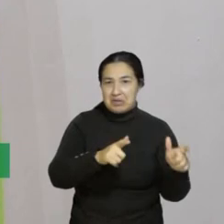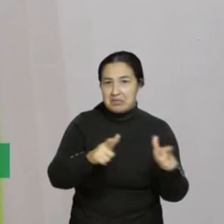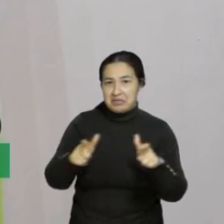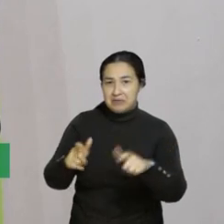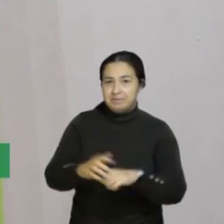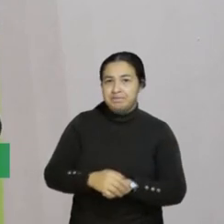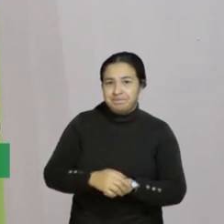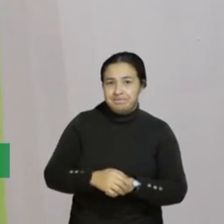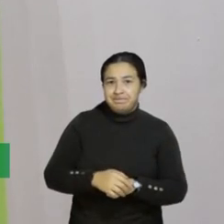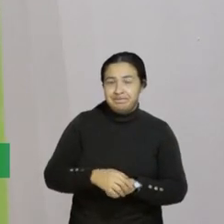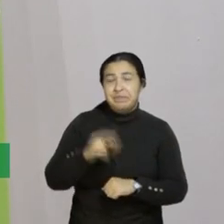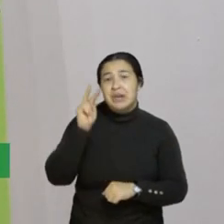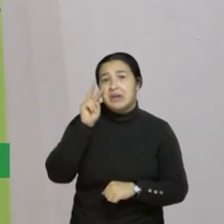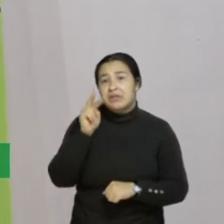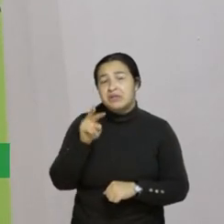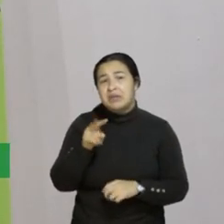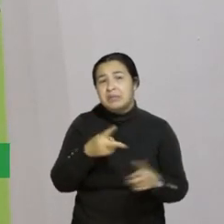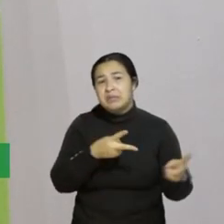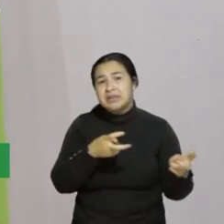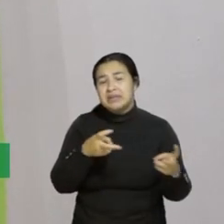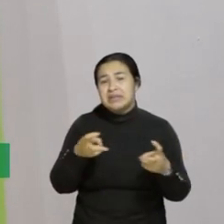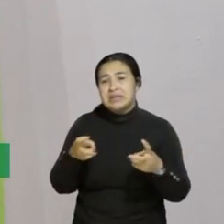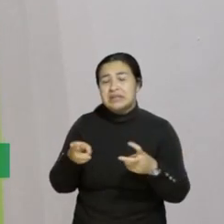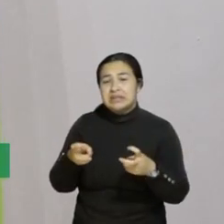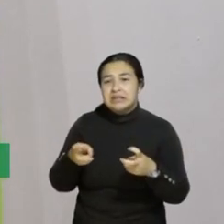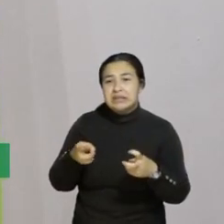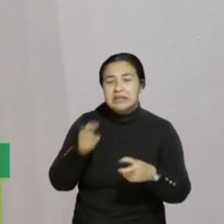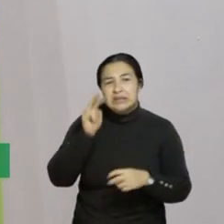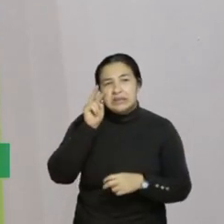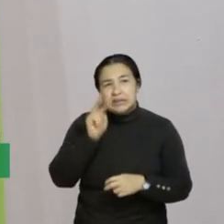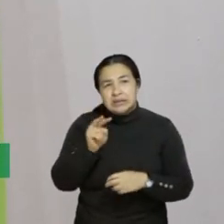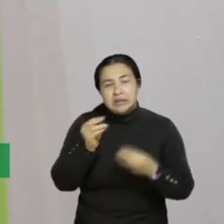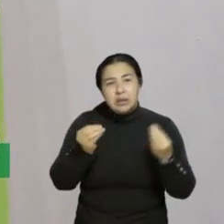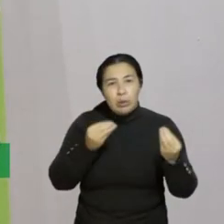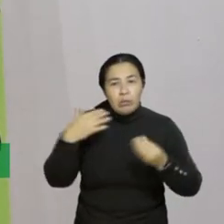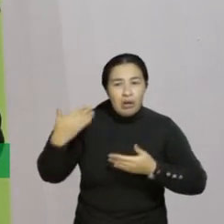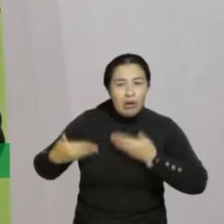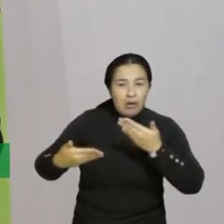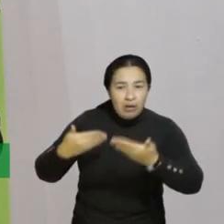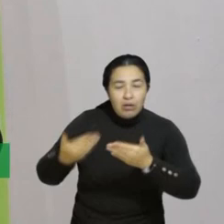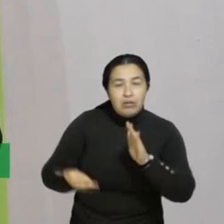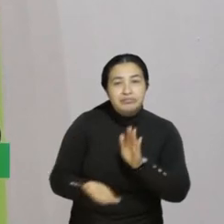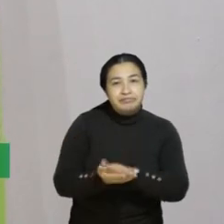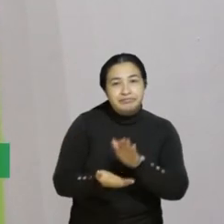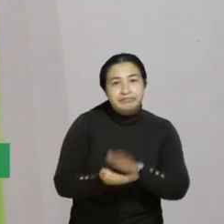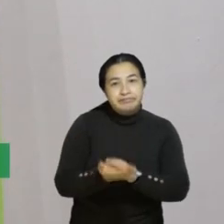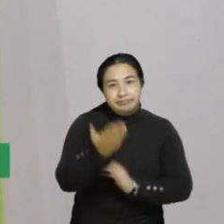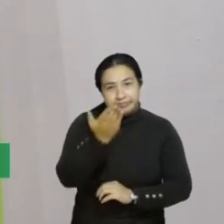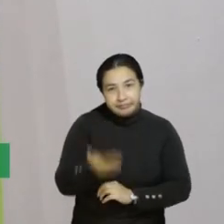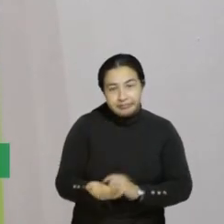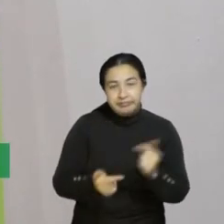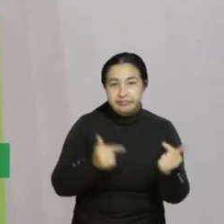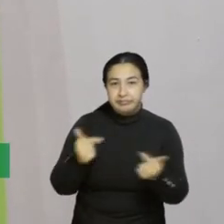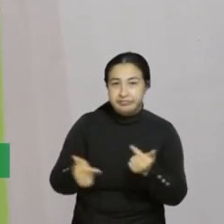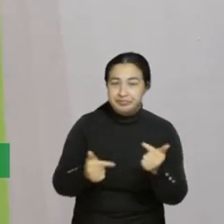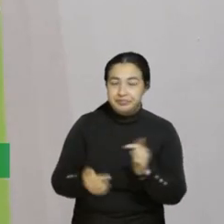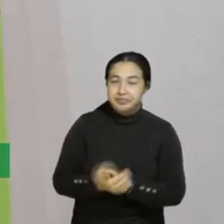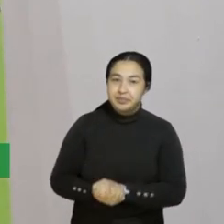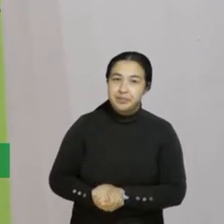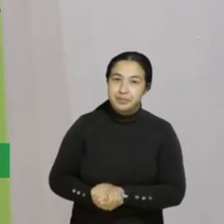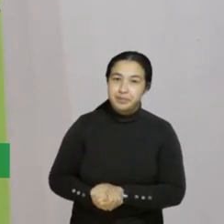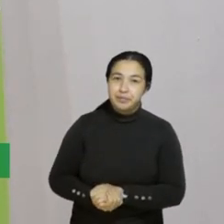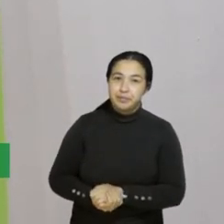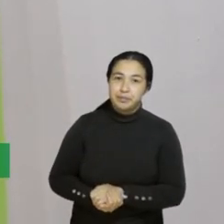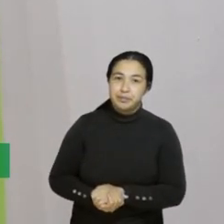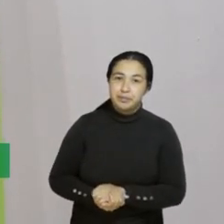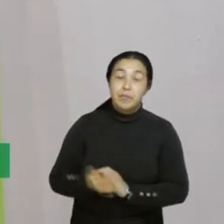deputado Mota, e aí a gente viu tudo como as coisas aconteceram. Então, meus parabéns pelo seu trabalho. Eu quero também aqui deixar